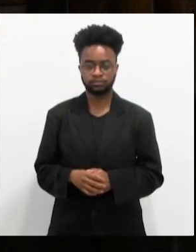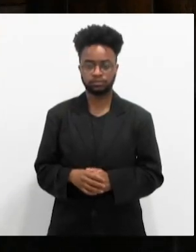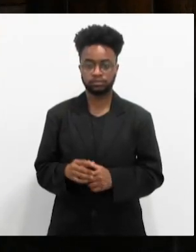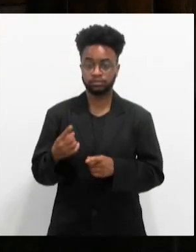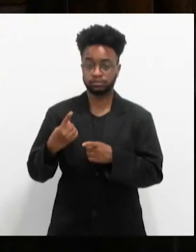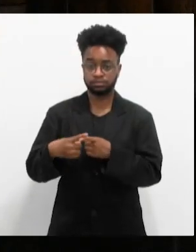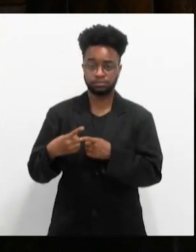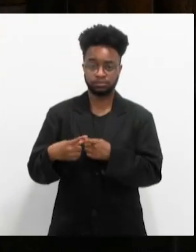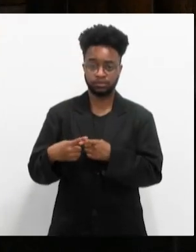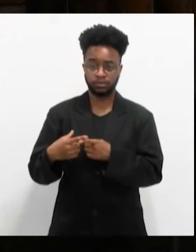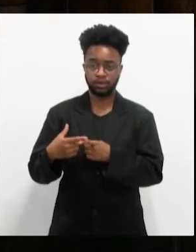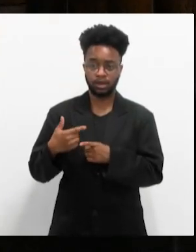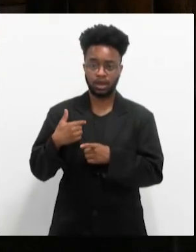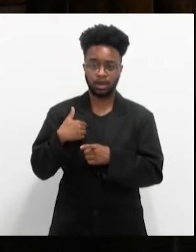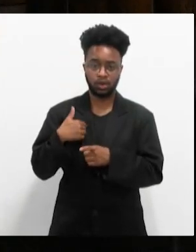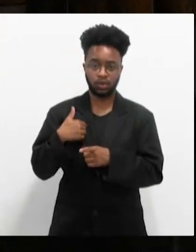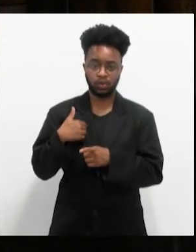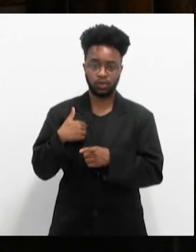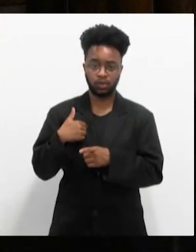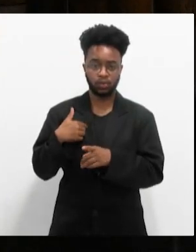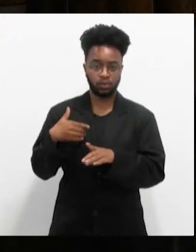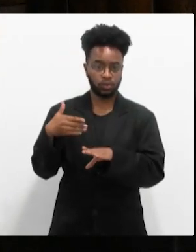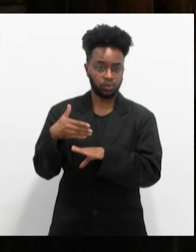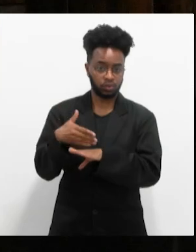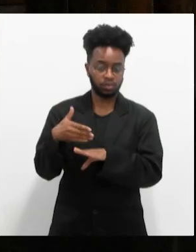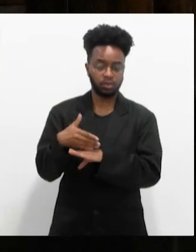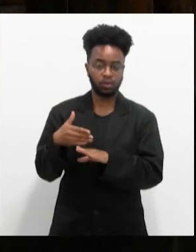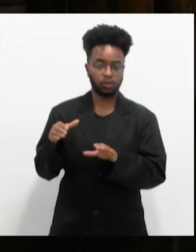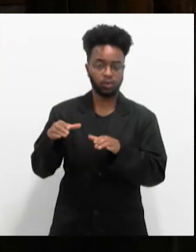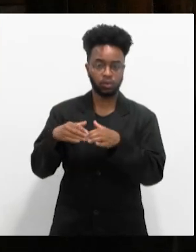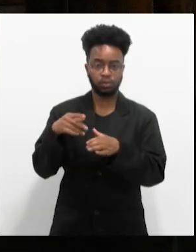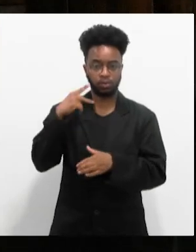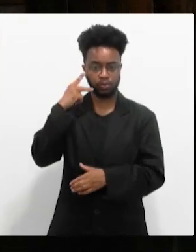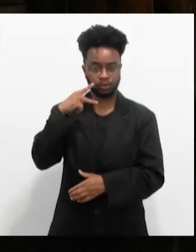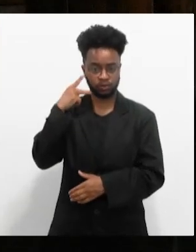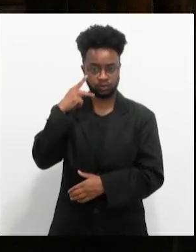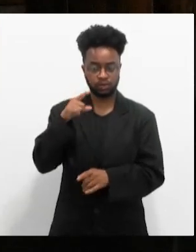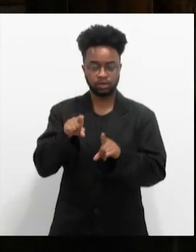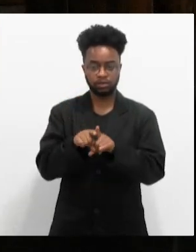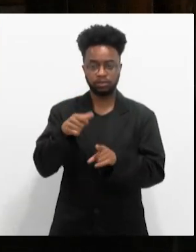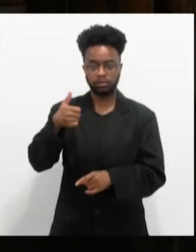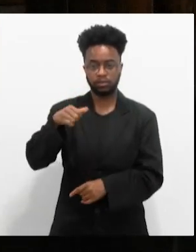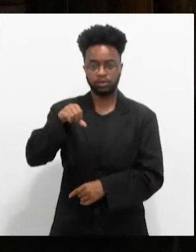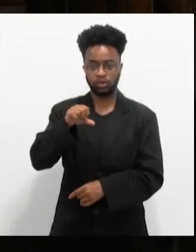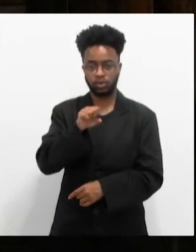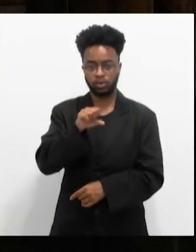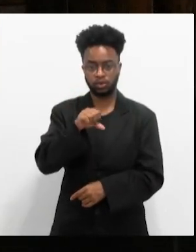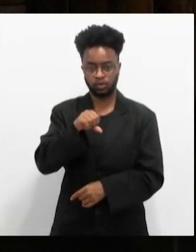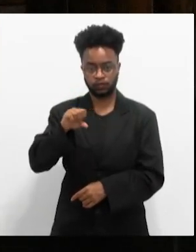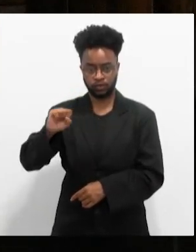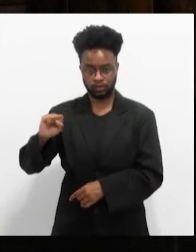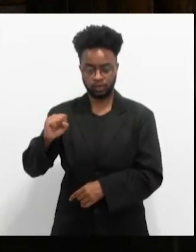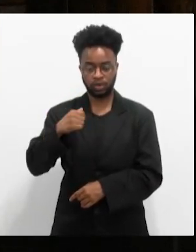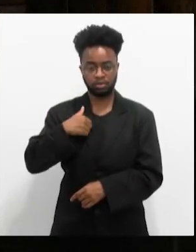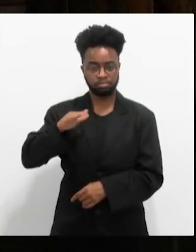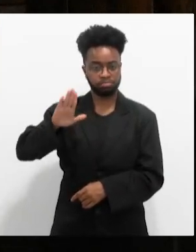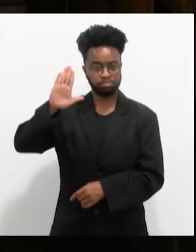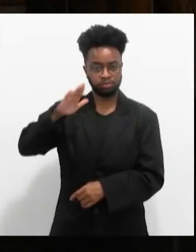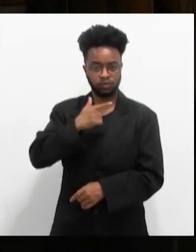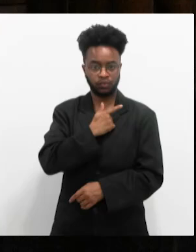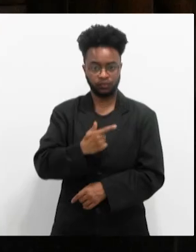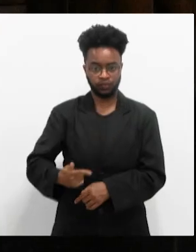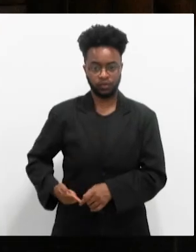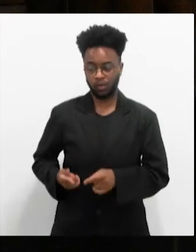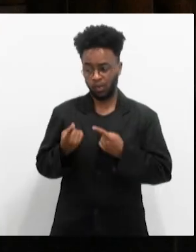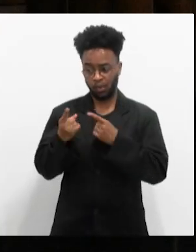não fiz parte do seu grupo político. Inclusive, em 98, fui candidato a governador